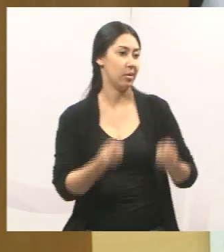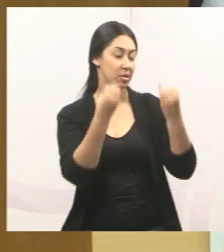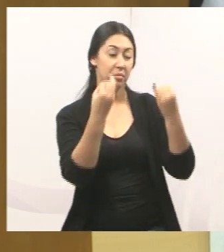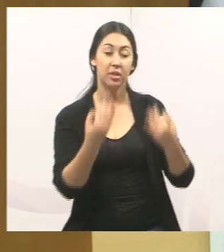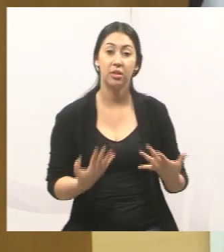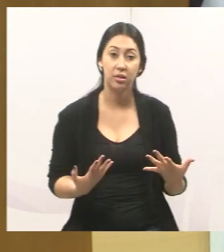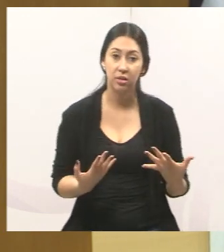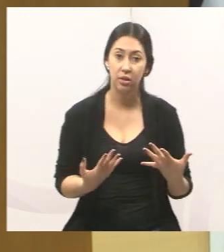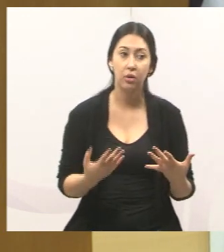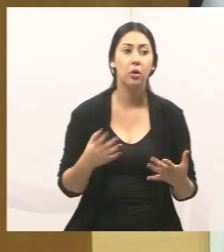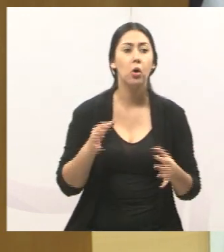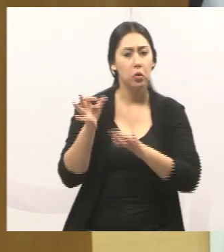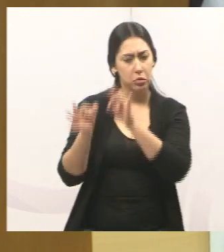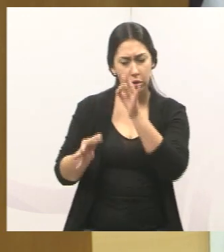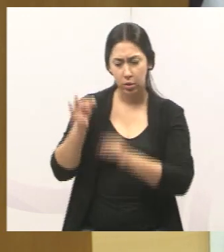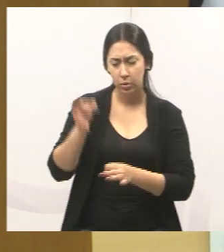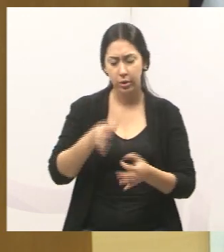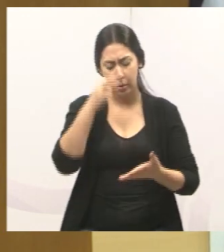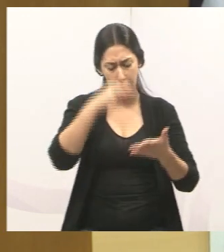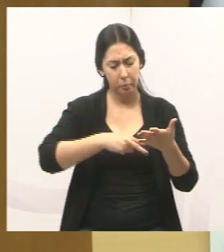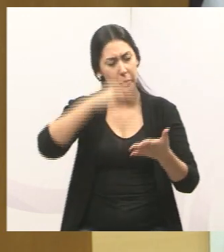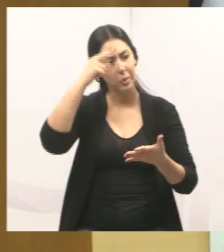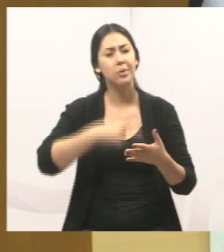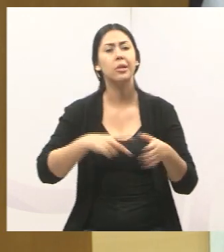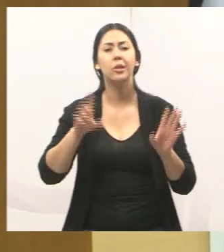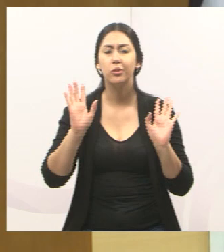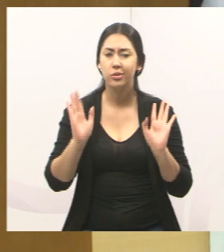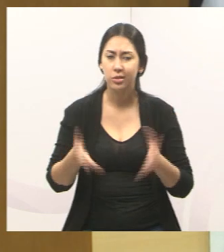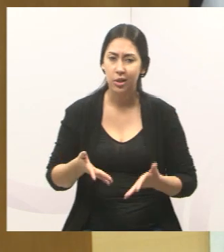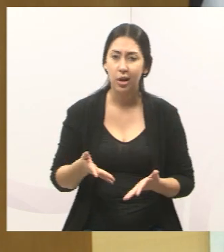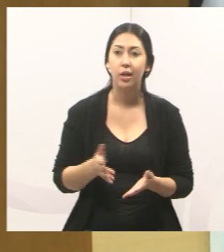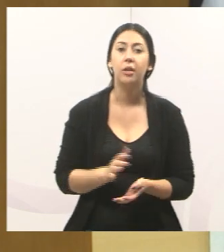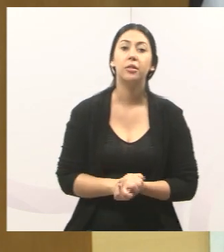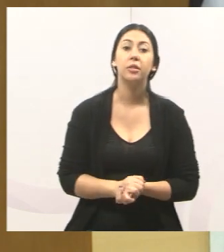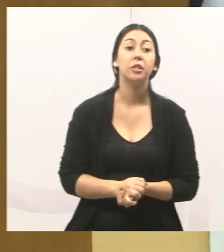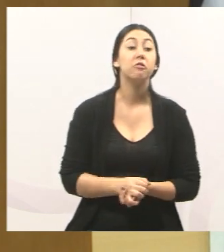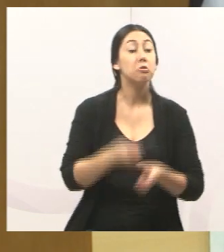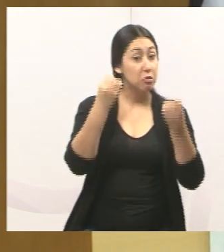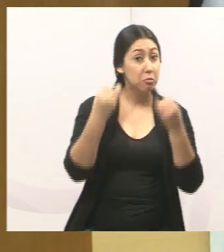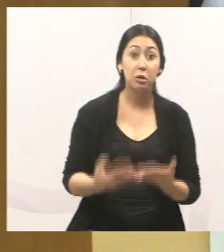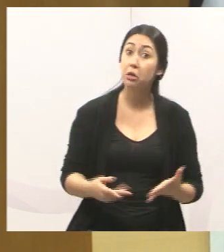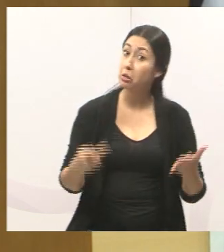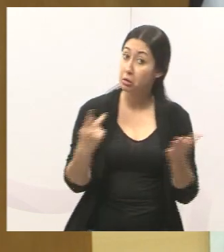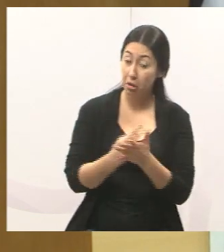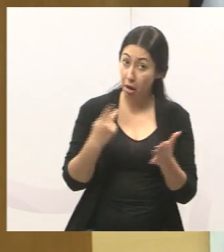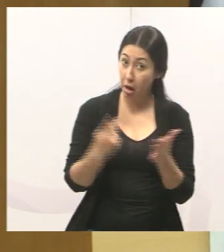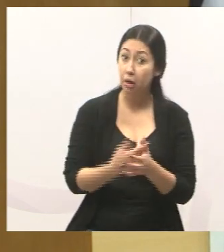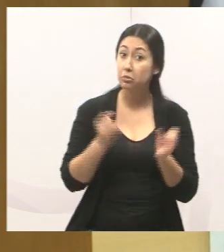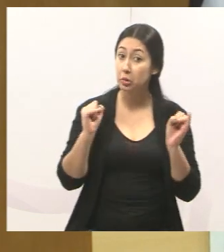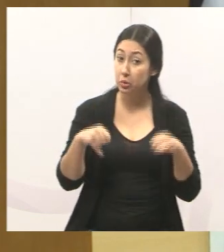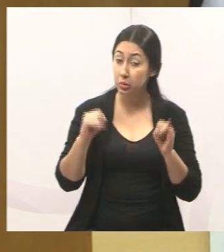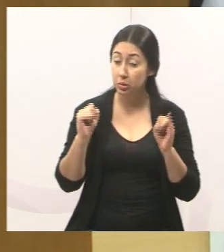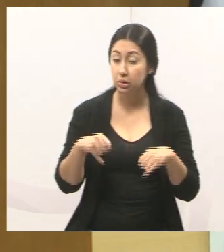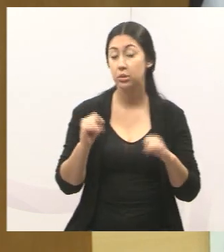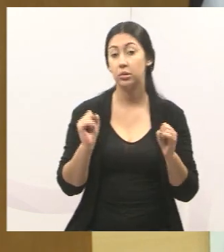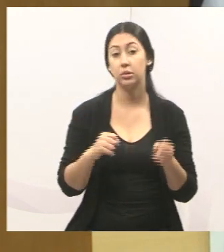já examinadas pelo Tribunal de Contas, reforçando o entendimento de descumprimento do artigo 212 da